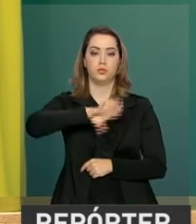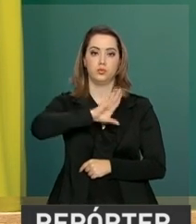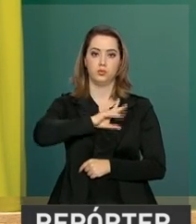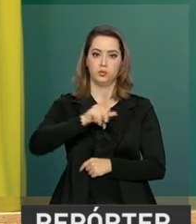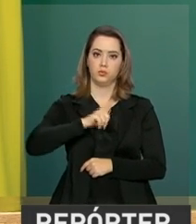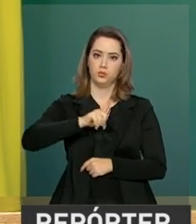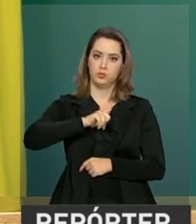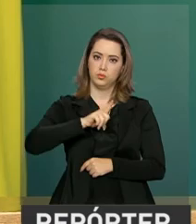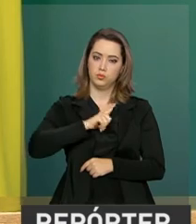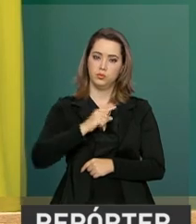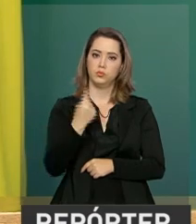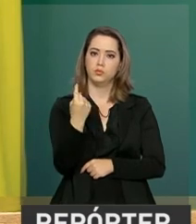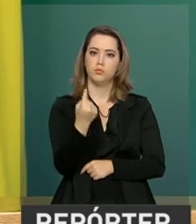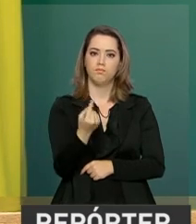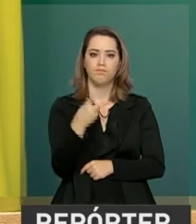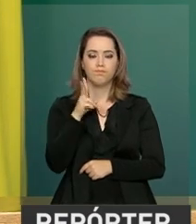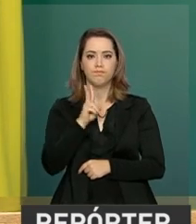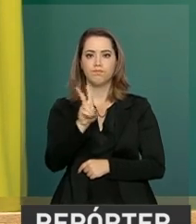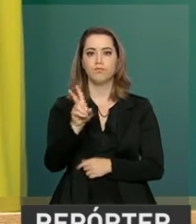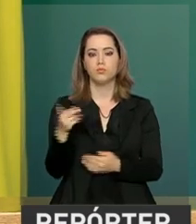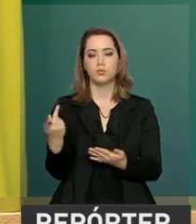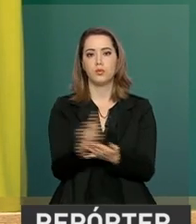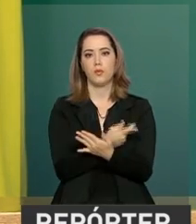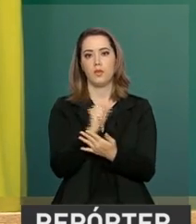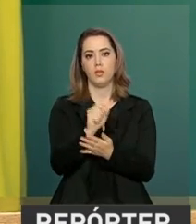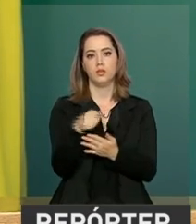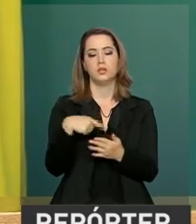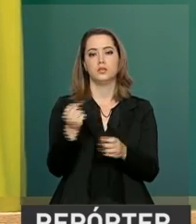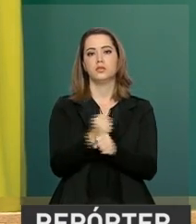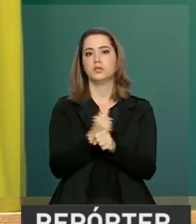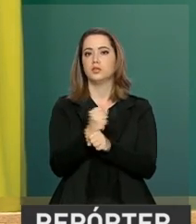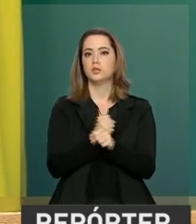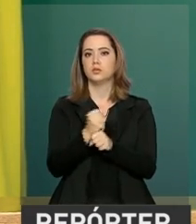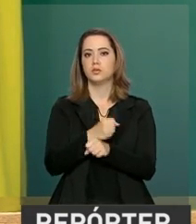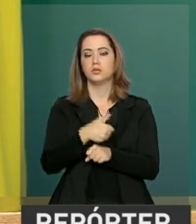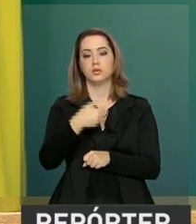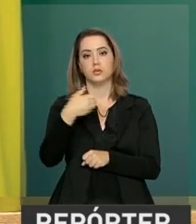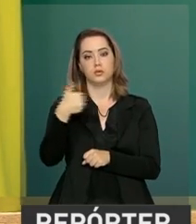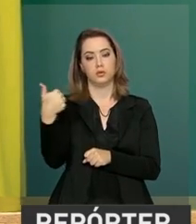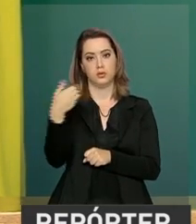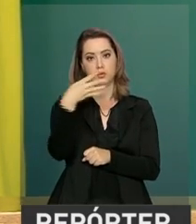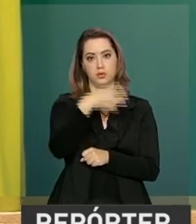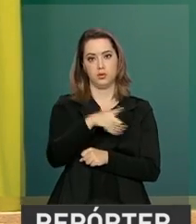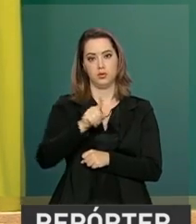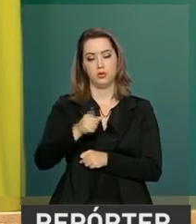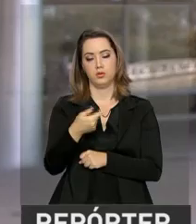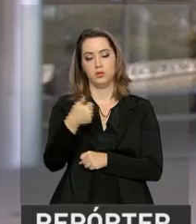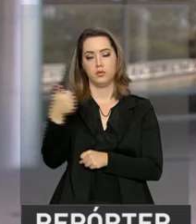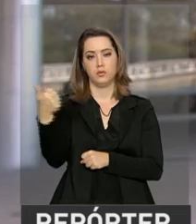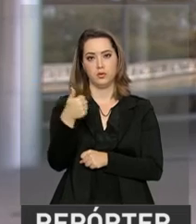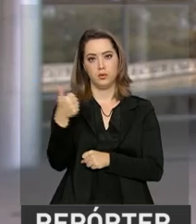temos um a realizar até o final desse ano de 14,1 bilhão de dólares.